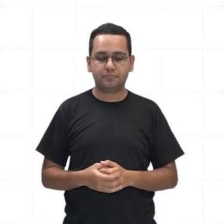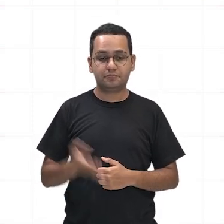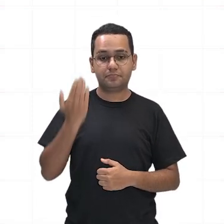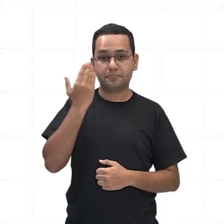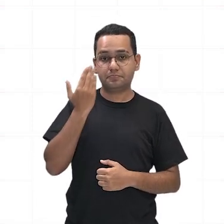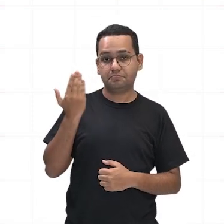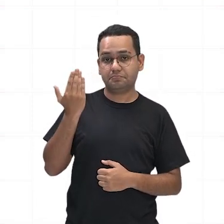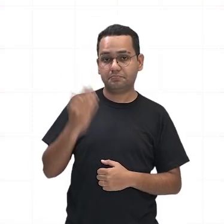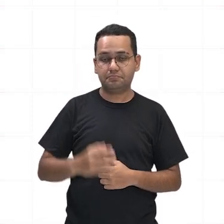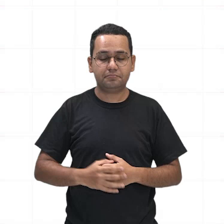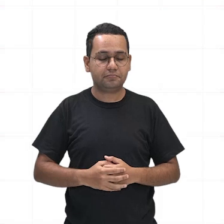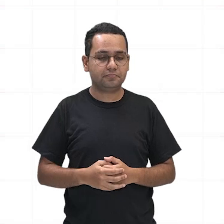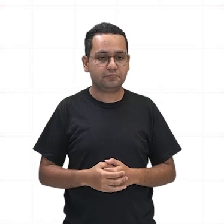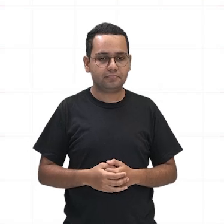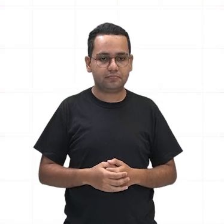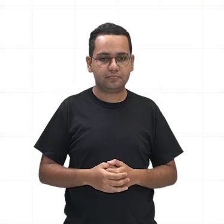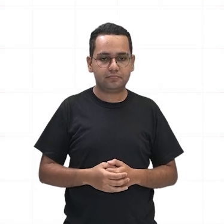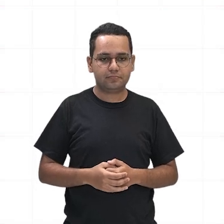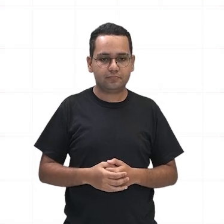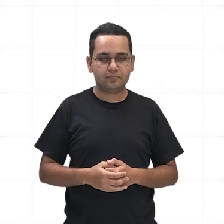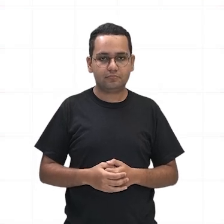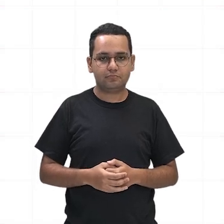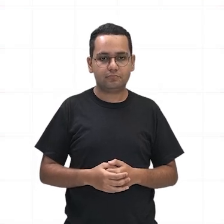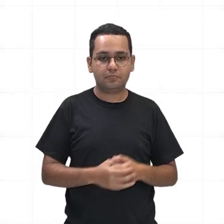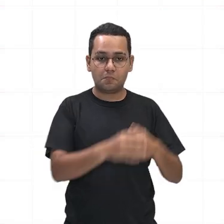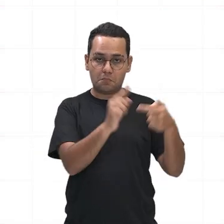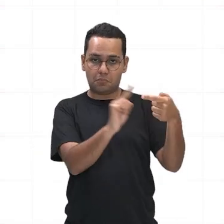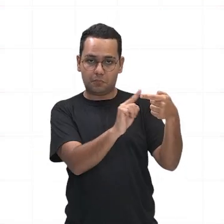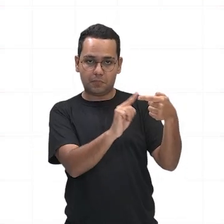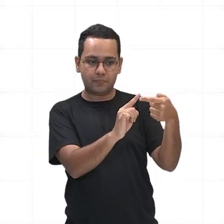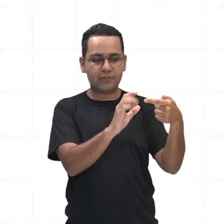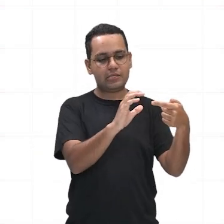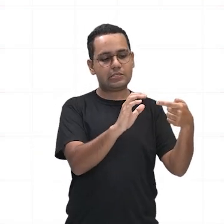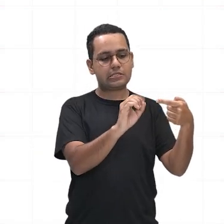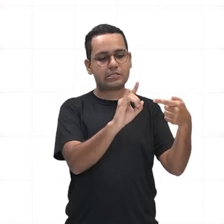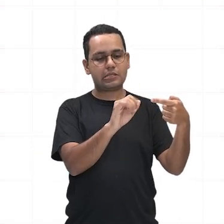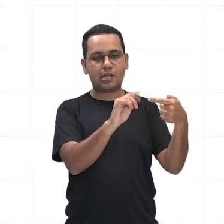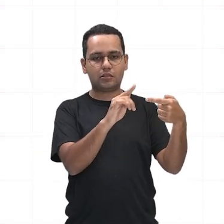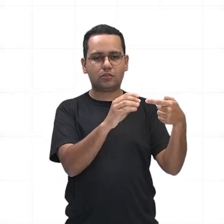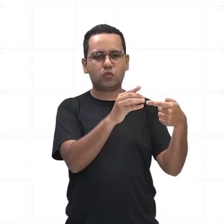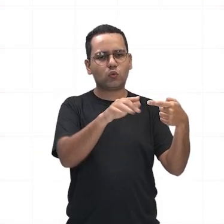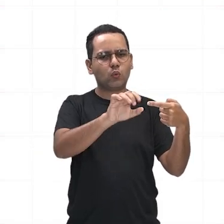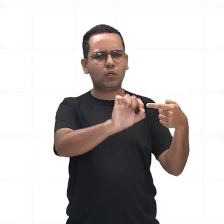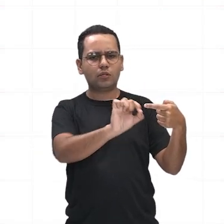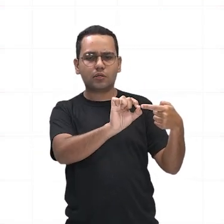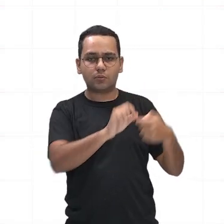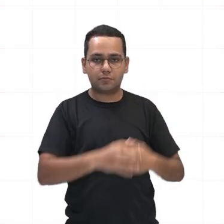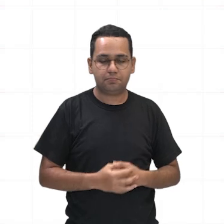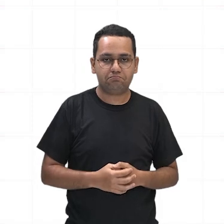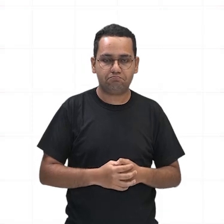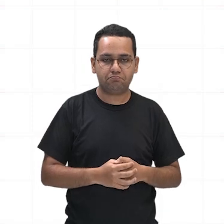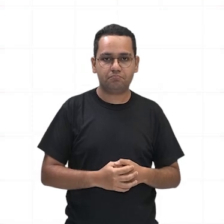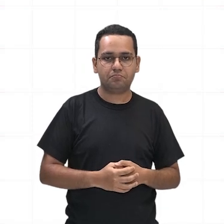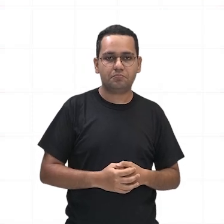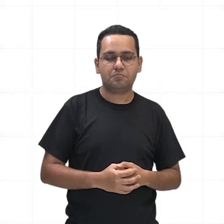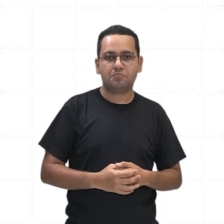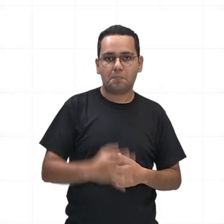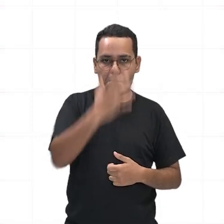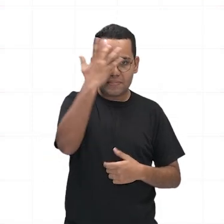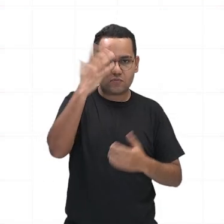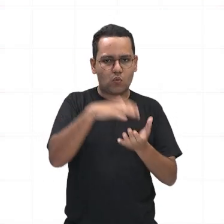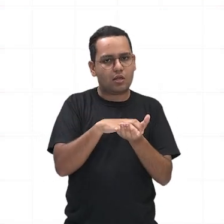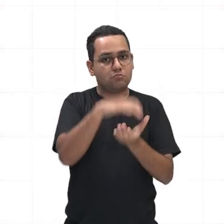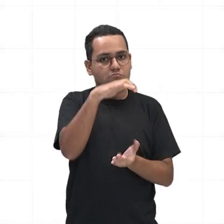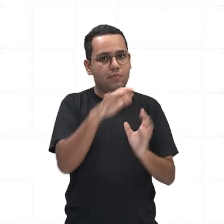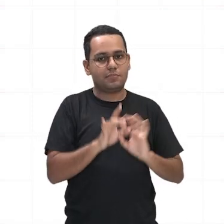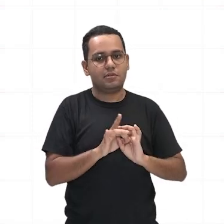sobre a divisão social em Atenas. Era formada aí pelos cidadãos, que eram, então, os homens adultos e livres, filhos